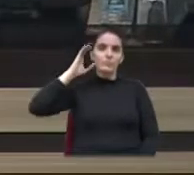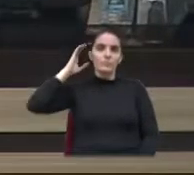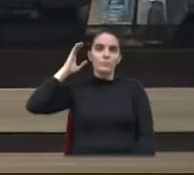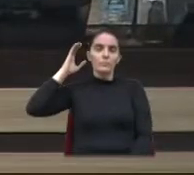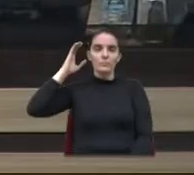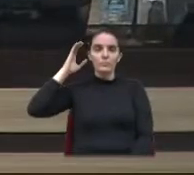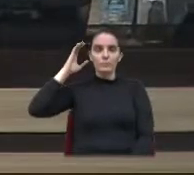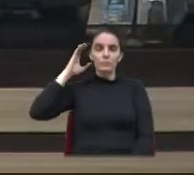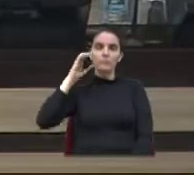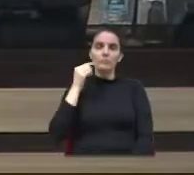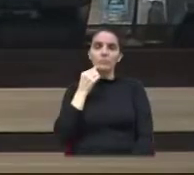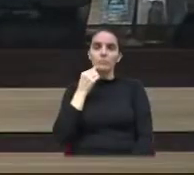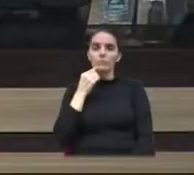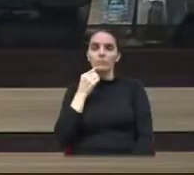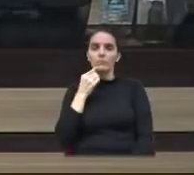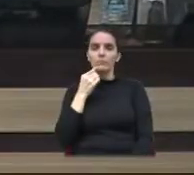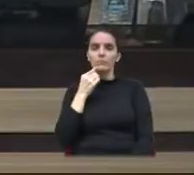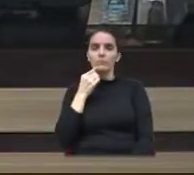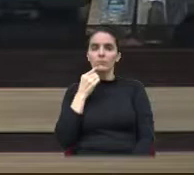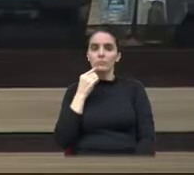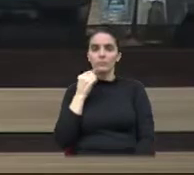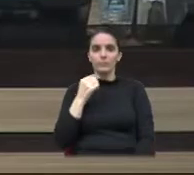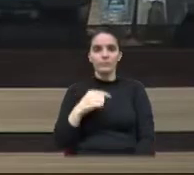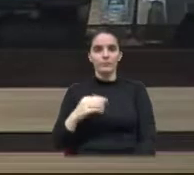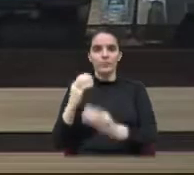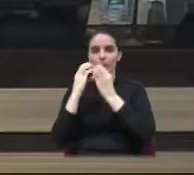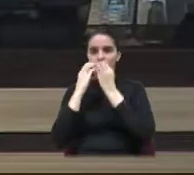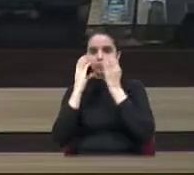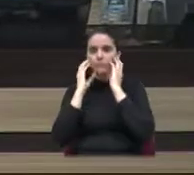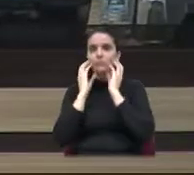Pontes, Claudemir Vieira, Cleito